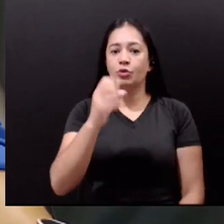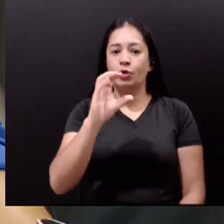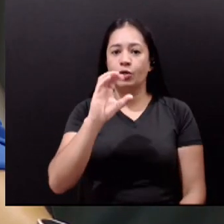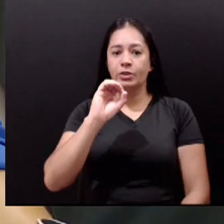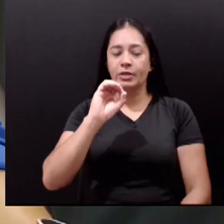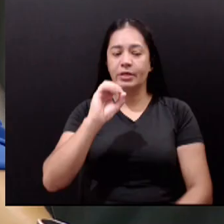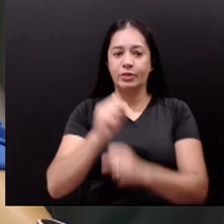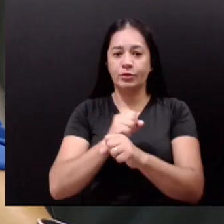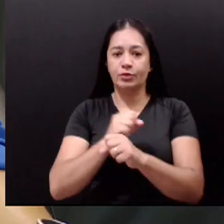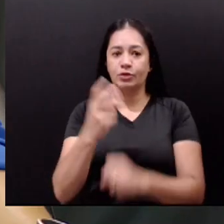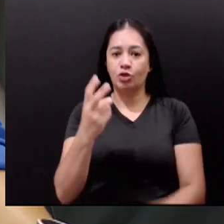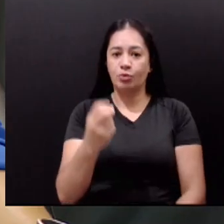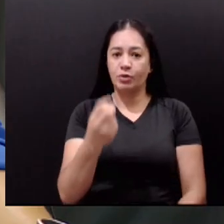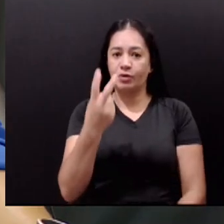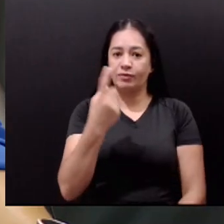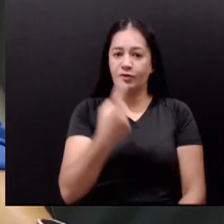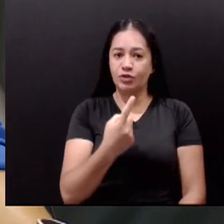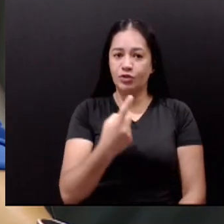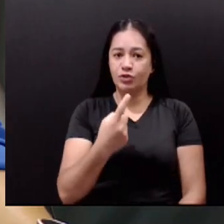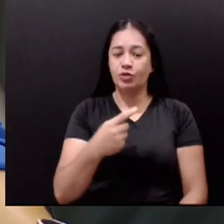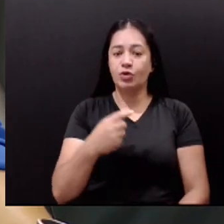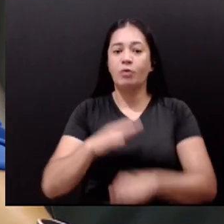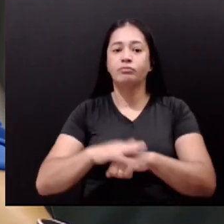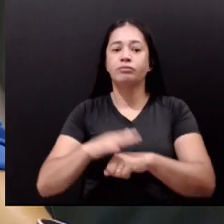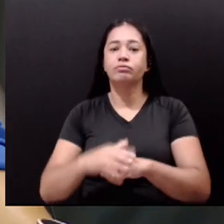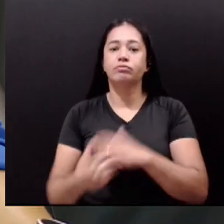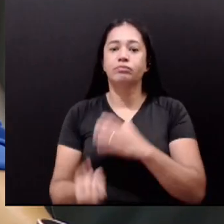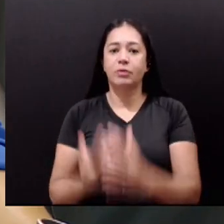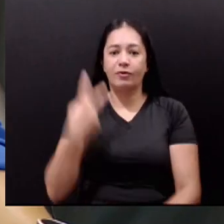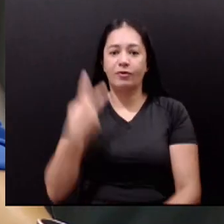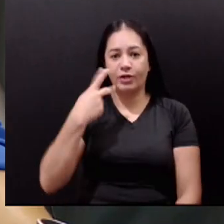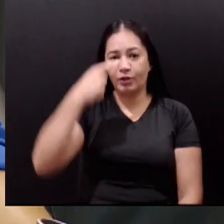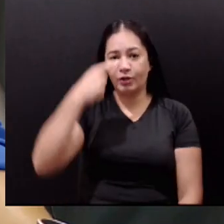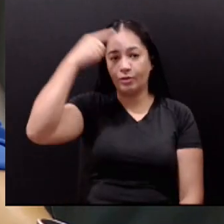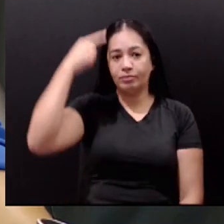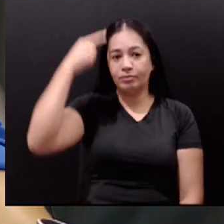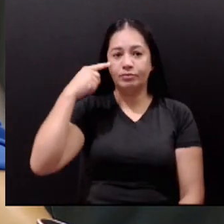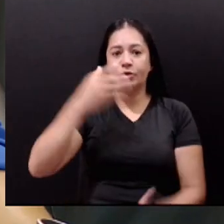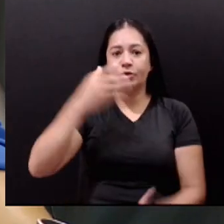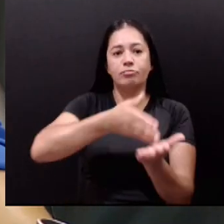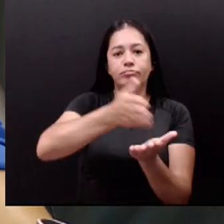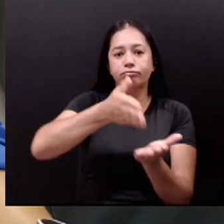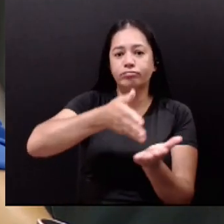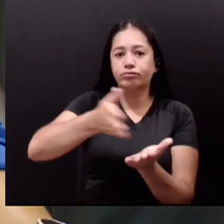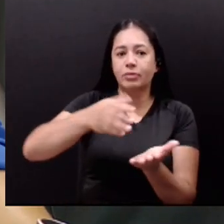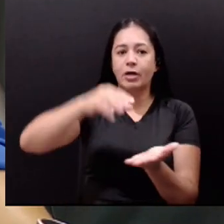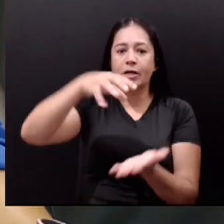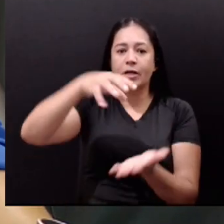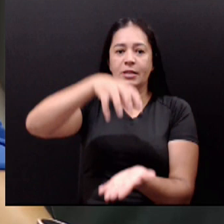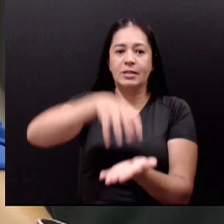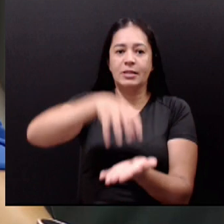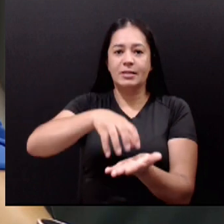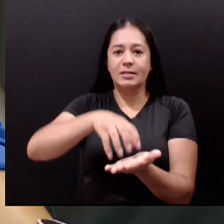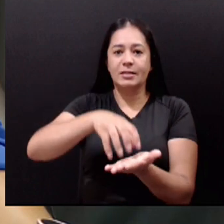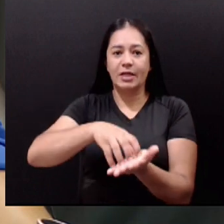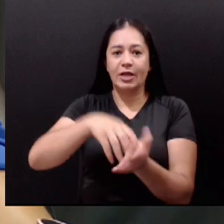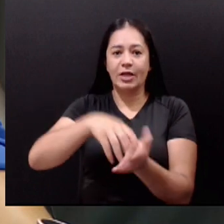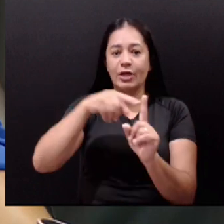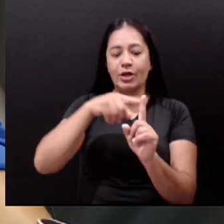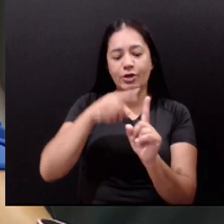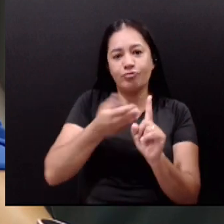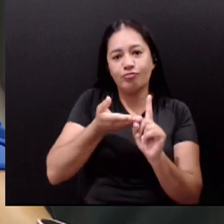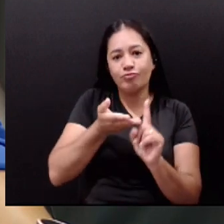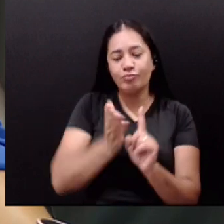Paola Miguel, que estabelece diretrizes para a criação do programa Centro de Parto Normal e Casa de Parto, voltado